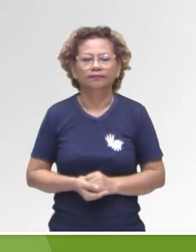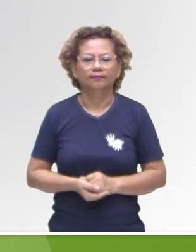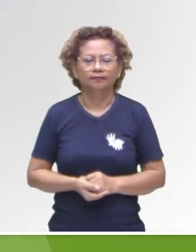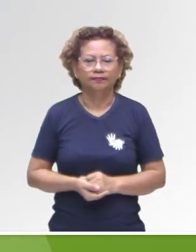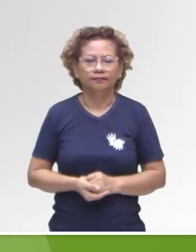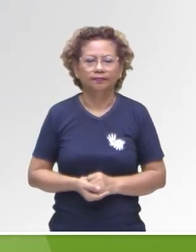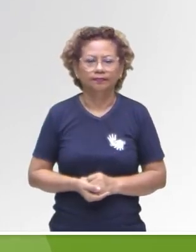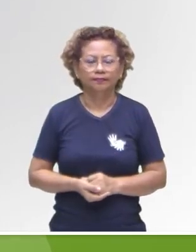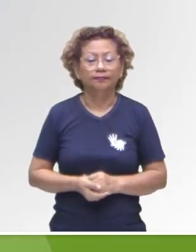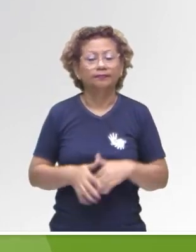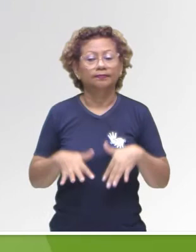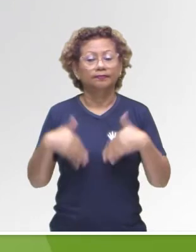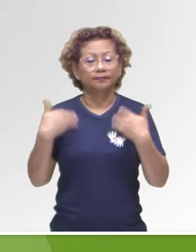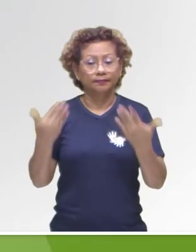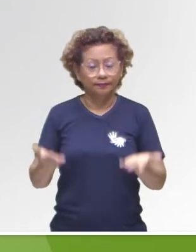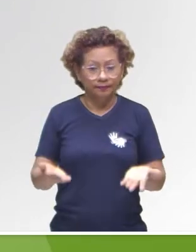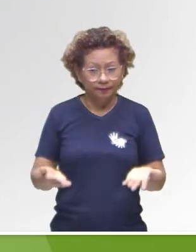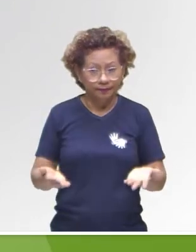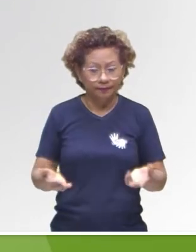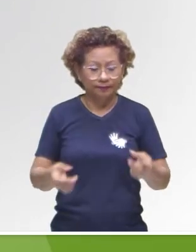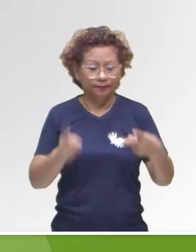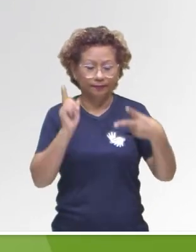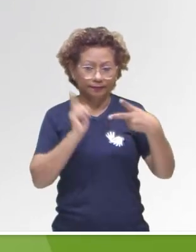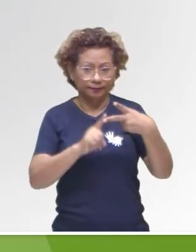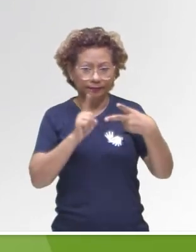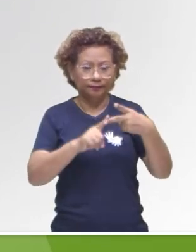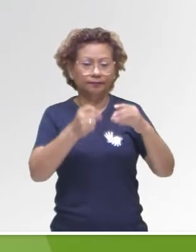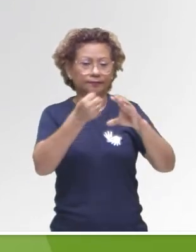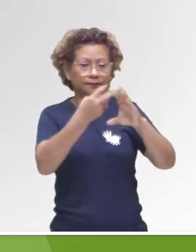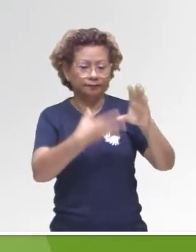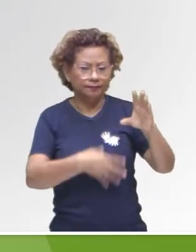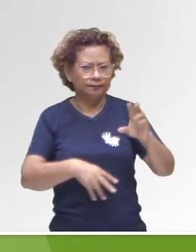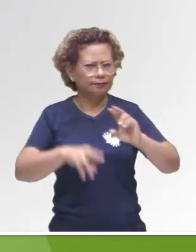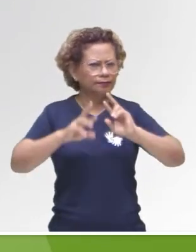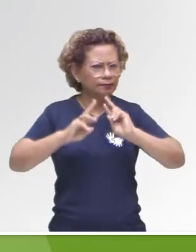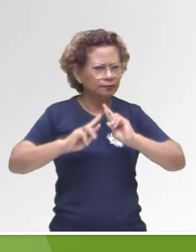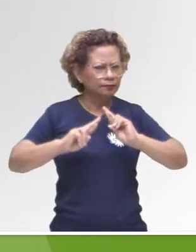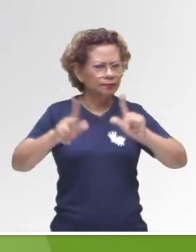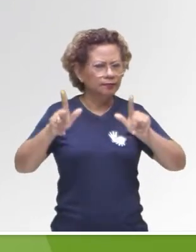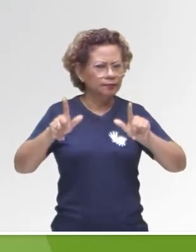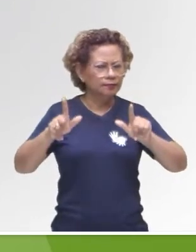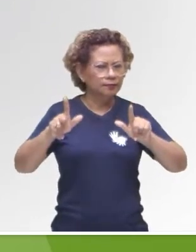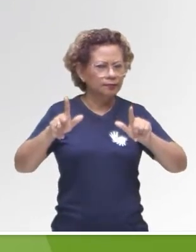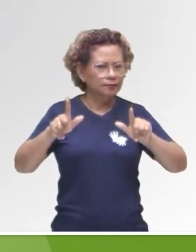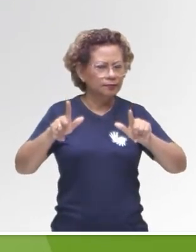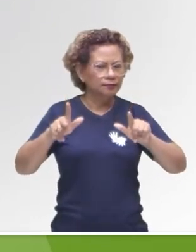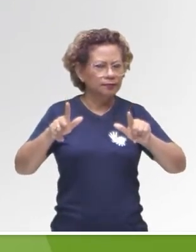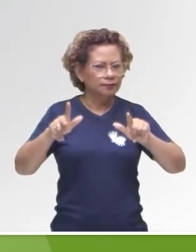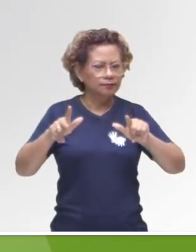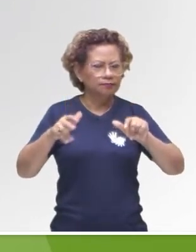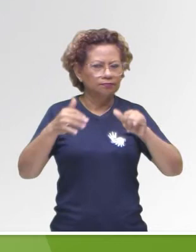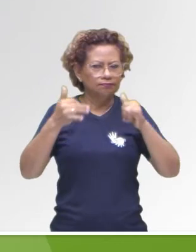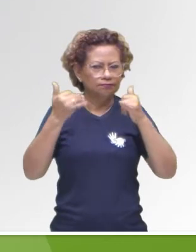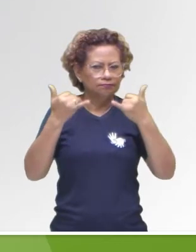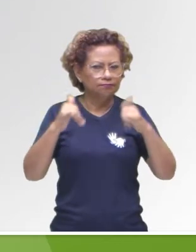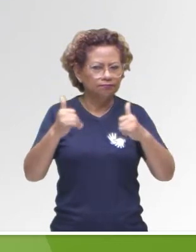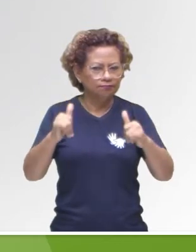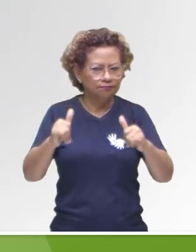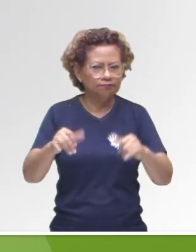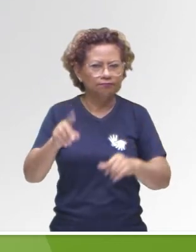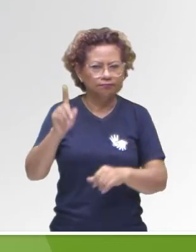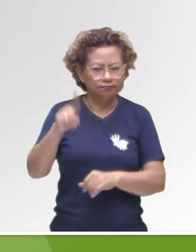Muito bem. Outra característica, a diferença de potencial, que é a